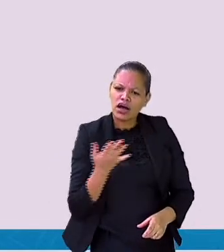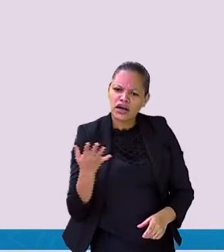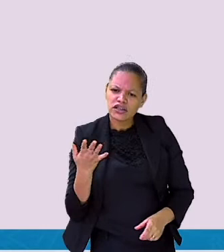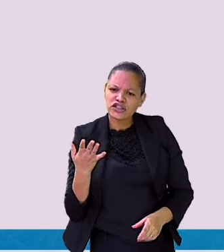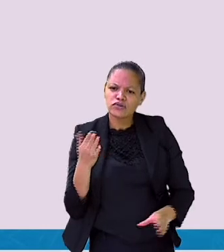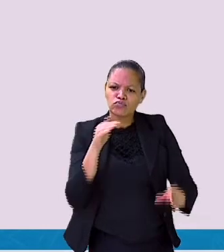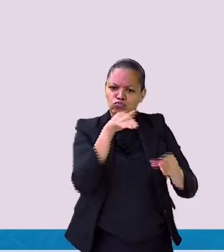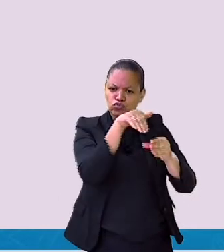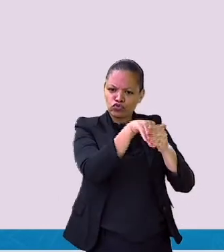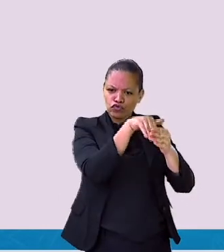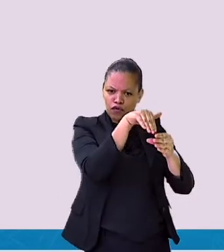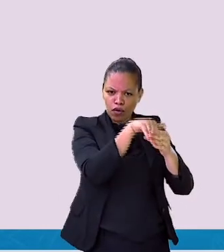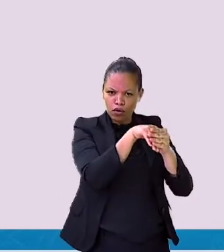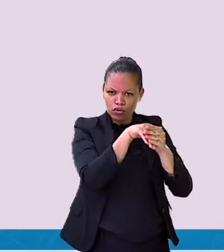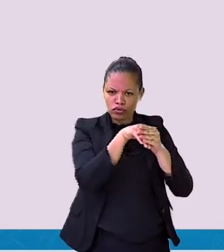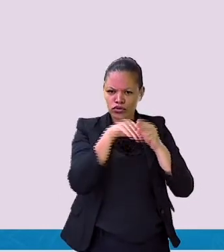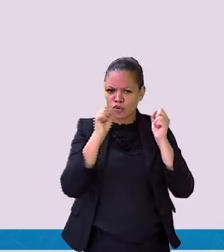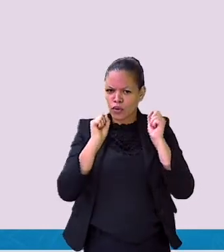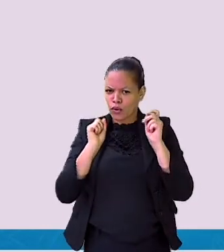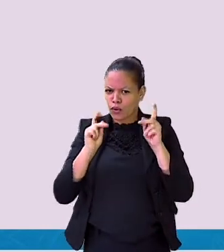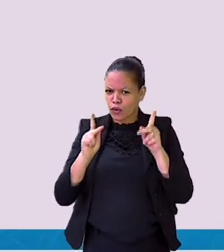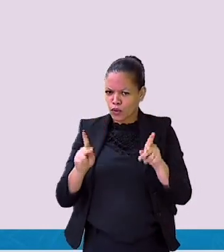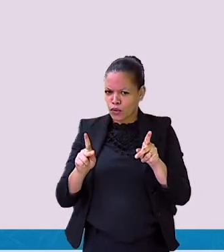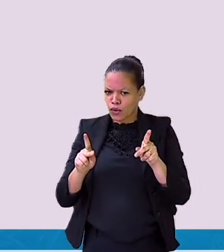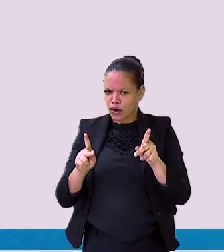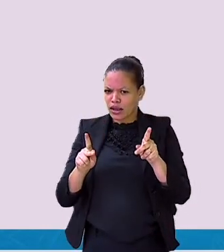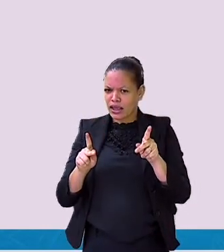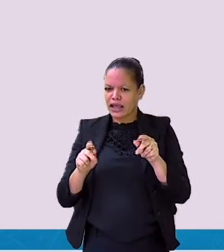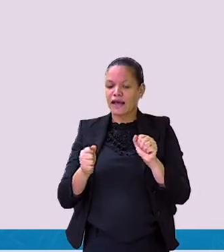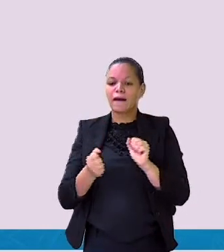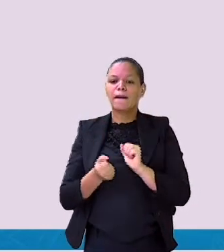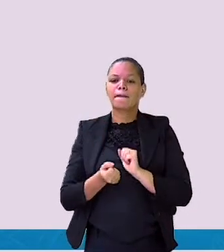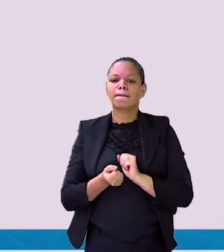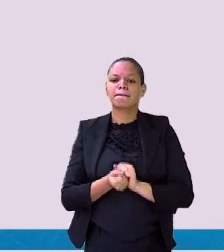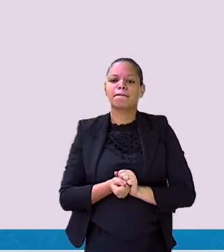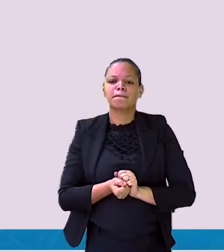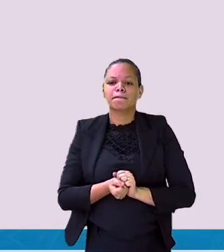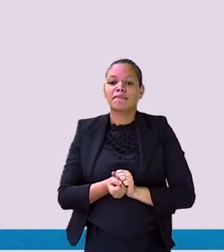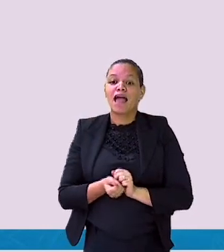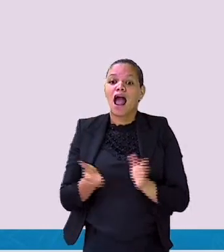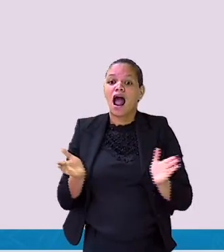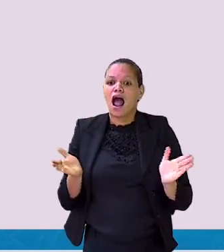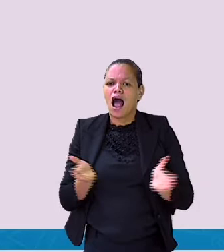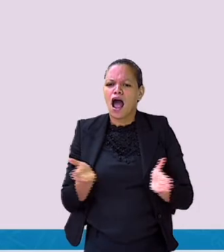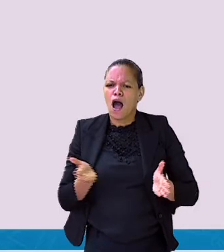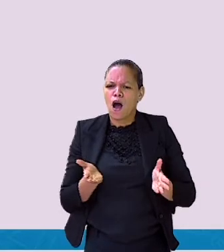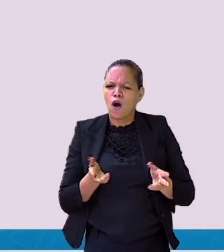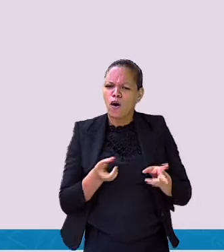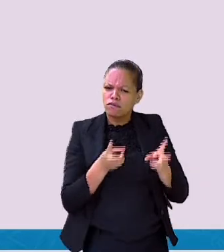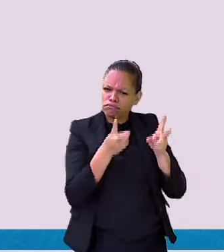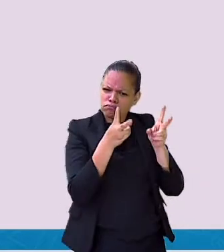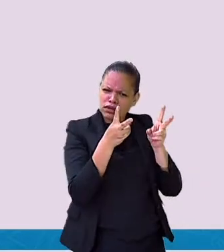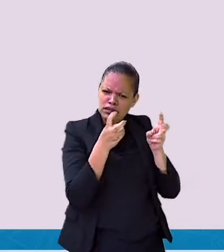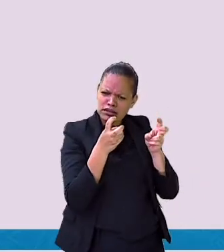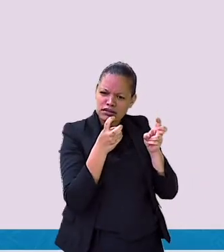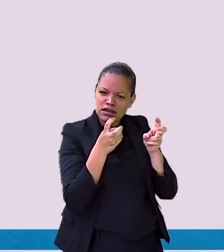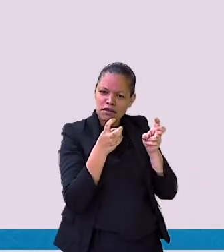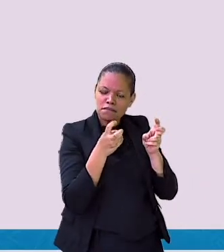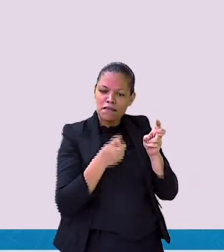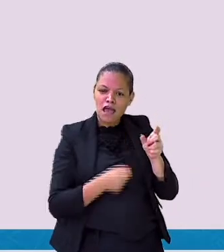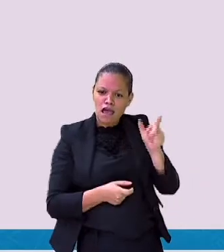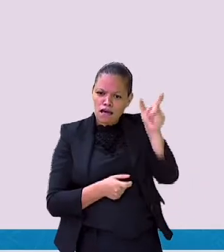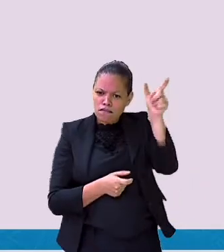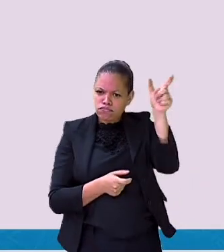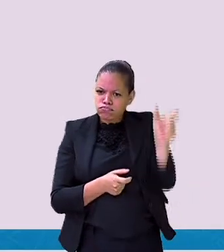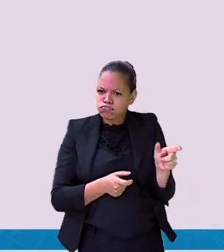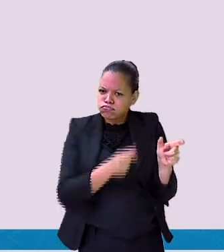cada personagem. Você pode perceber que cada um chega até uma pontuação de votos.